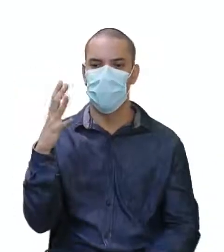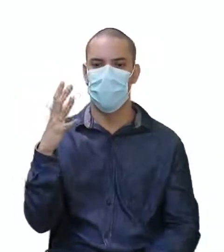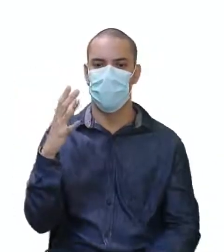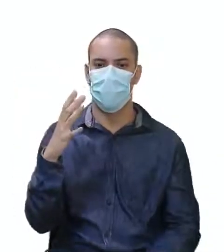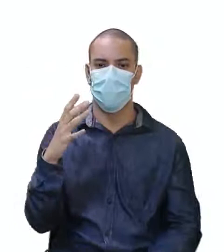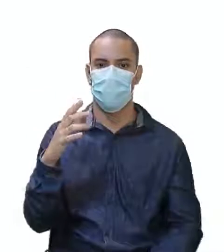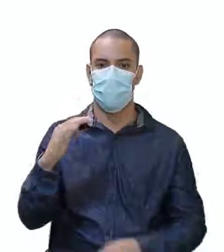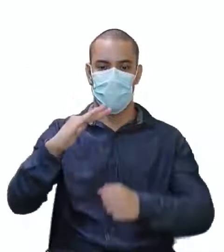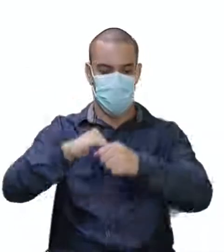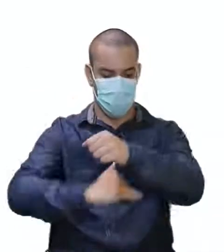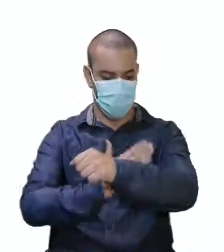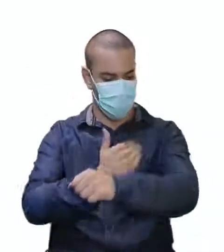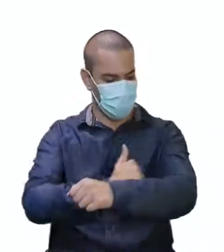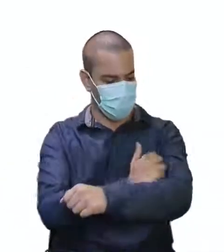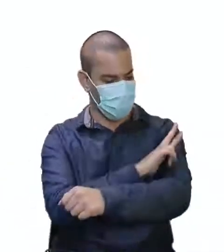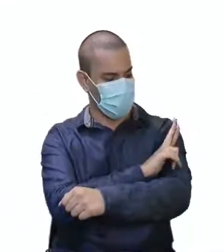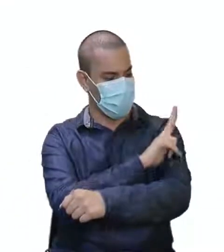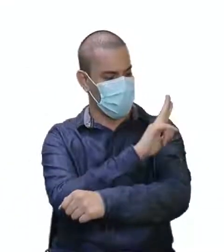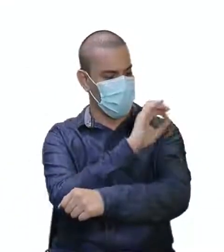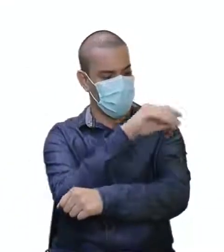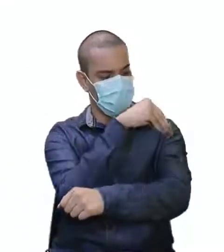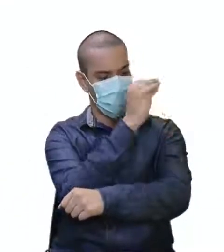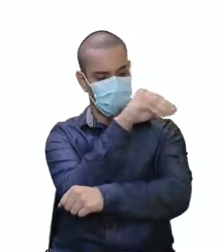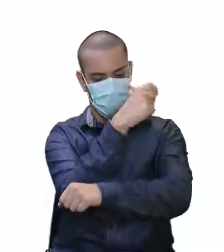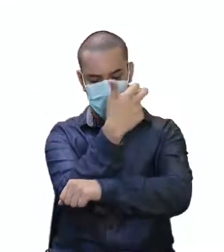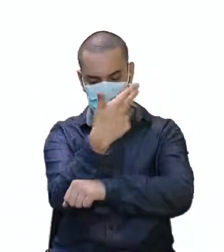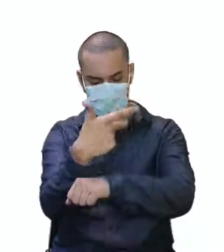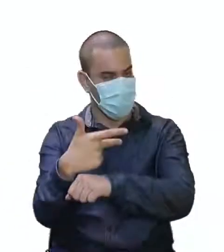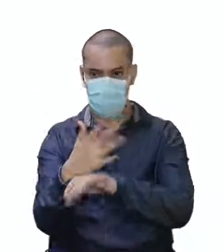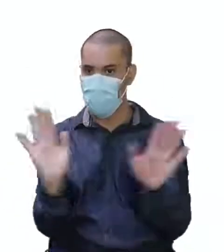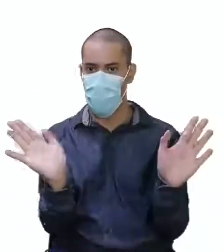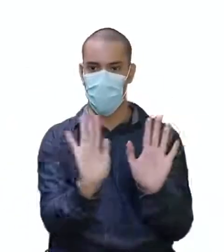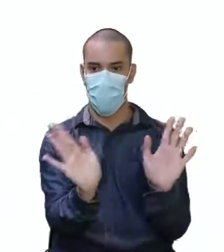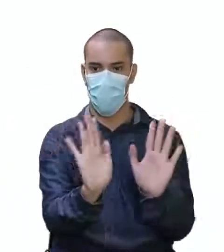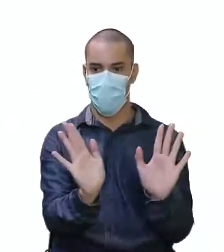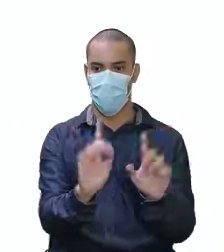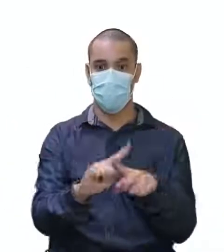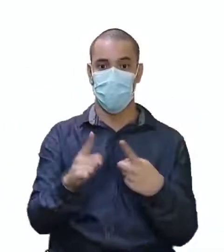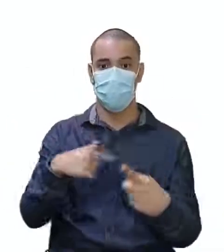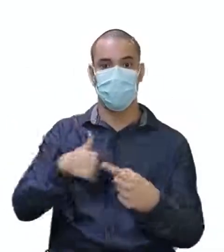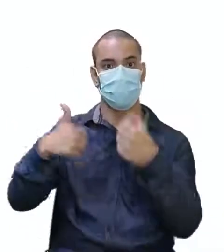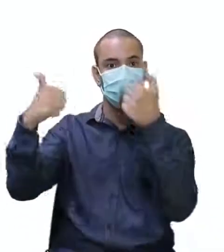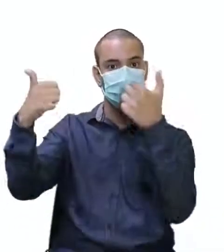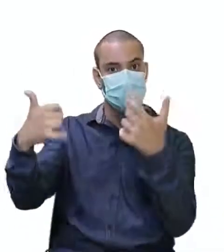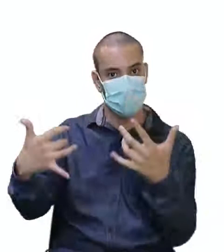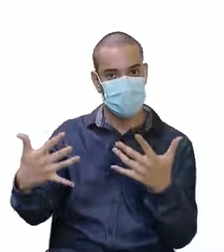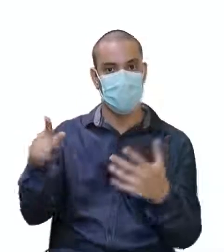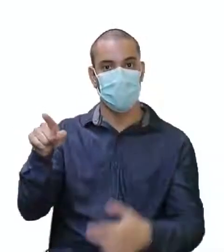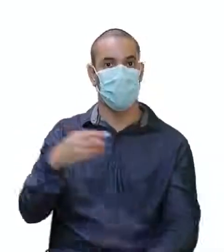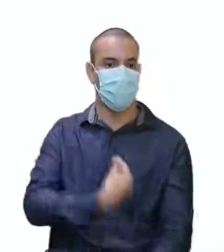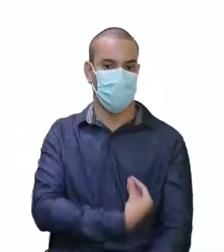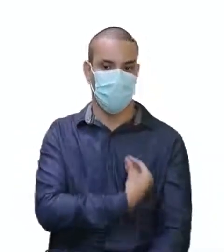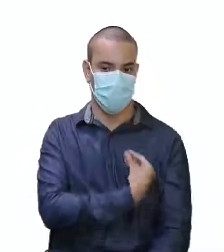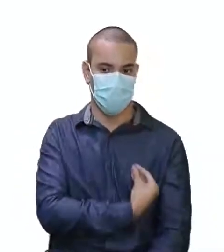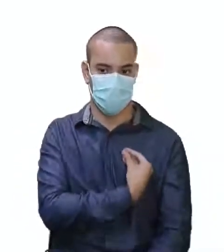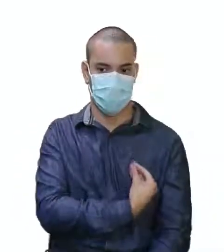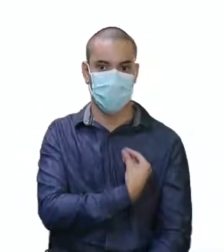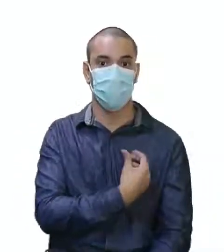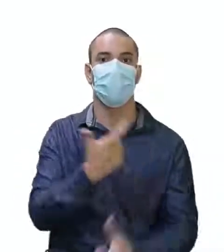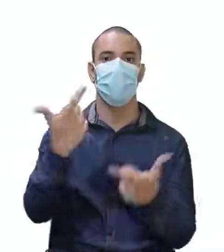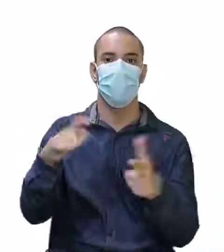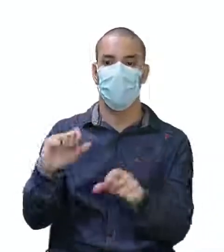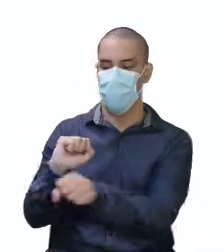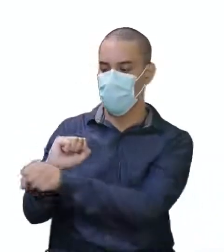o ecossistema, que é a relação desse animal com o meio ambiente. Eu só estou falando, ele vive no